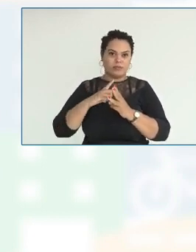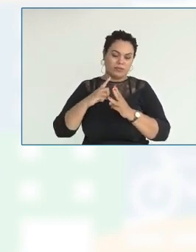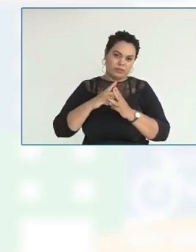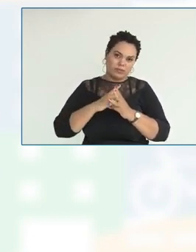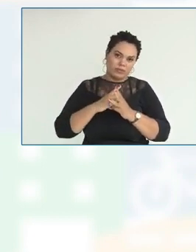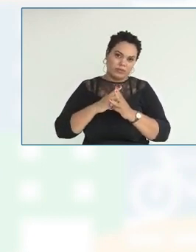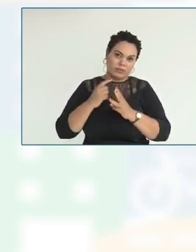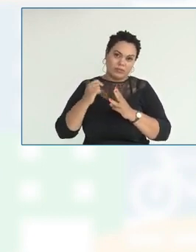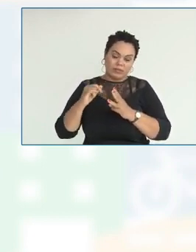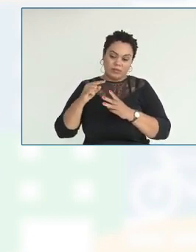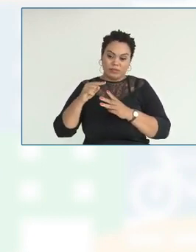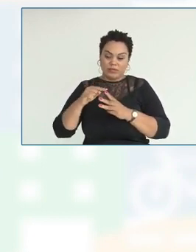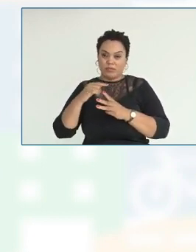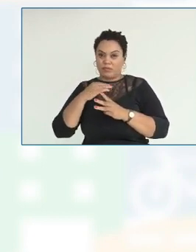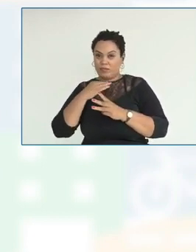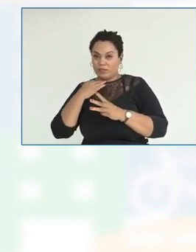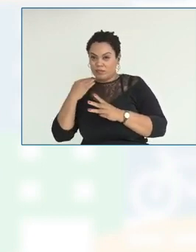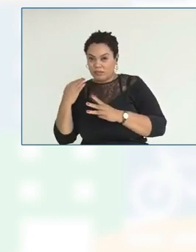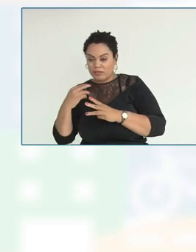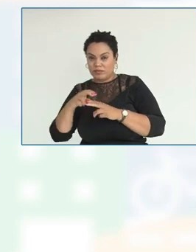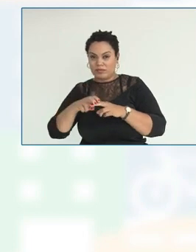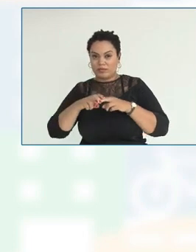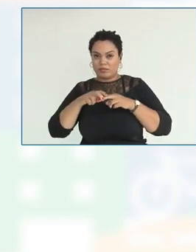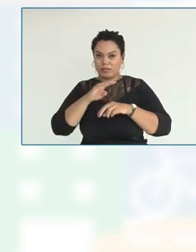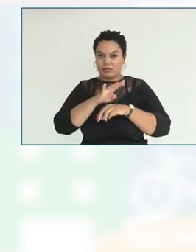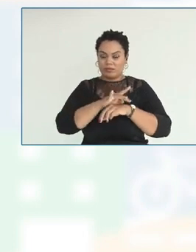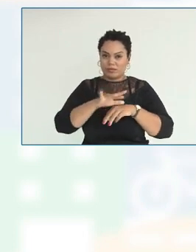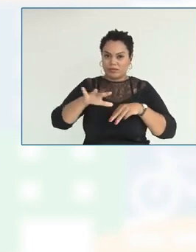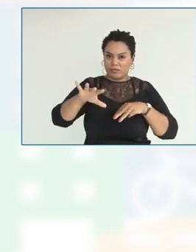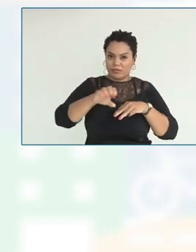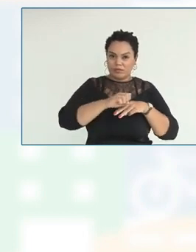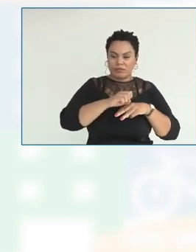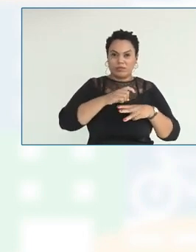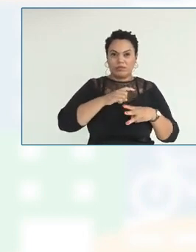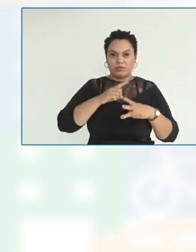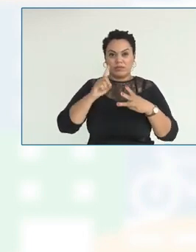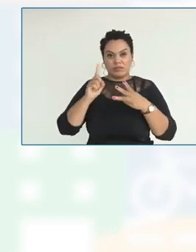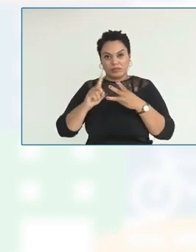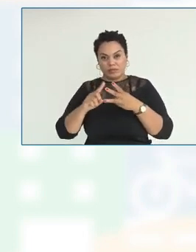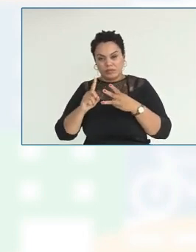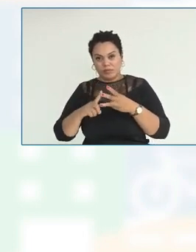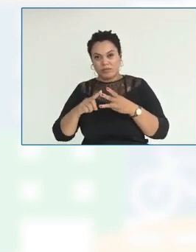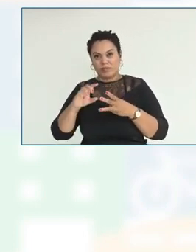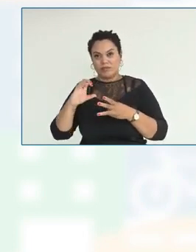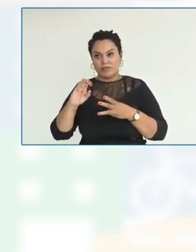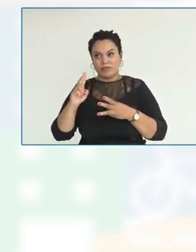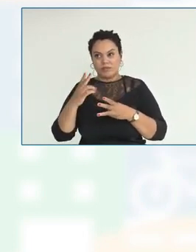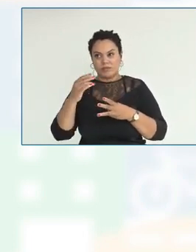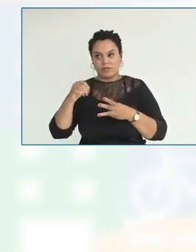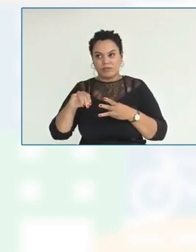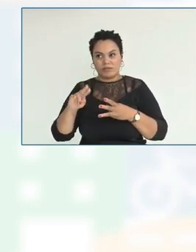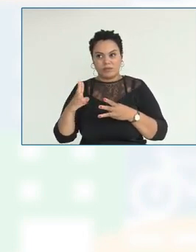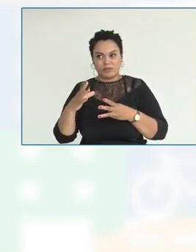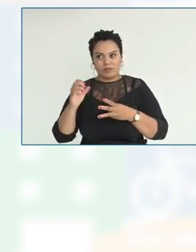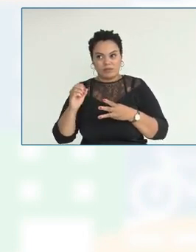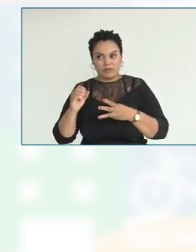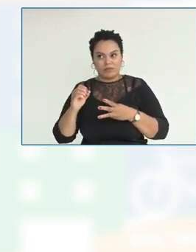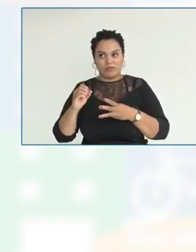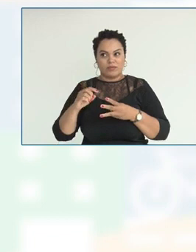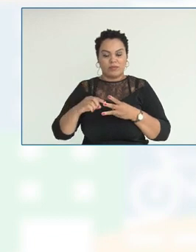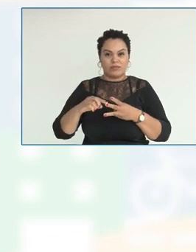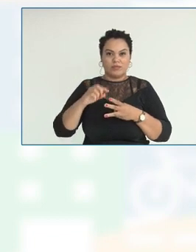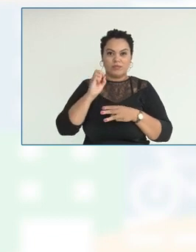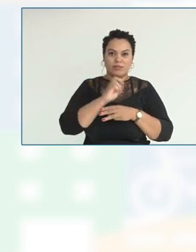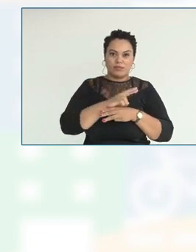óbito suspeito de intoxicação, num caso de exposição por chumbinho e casos que nós chamamos de casos